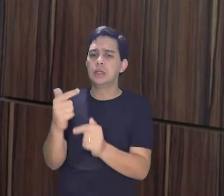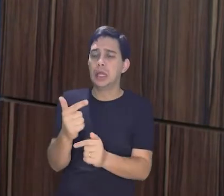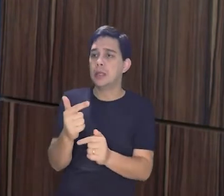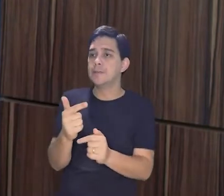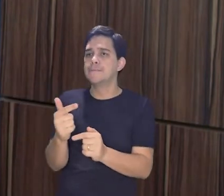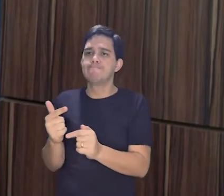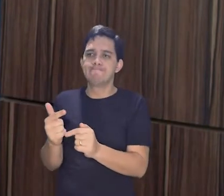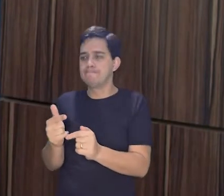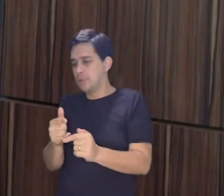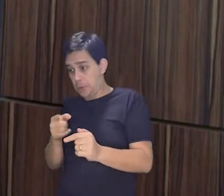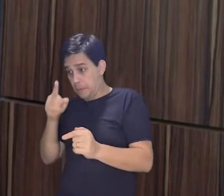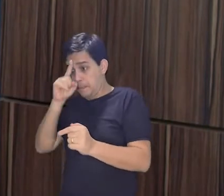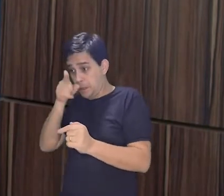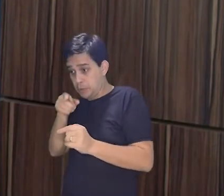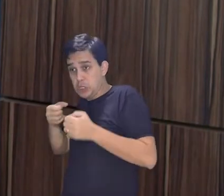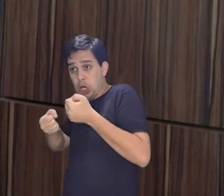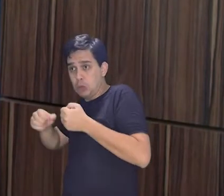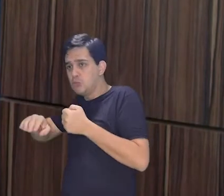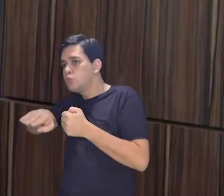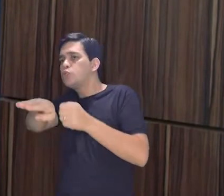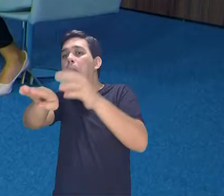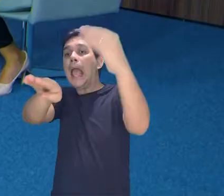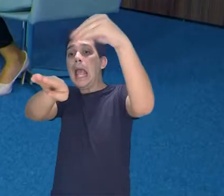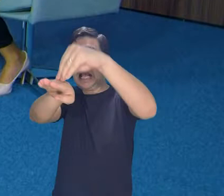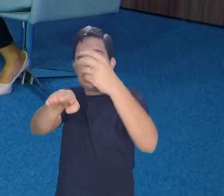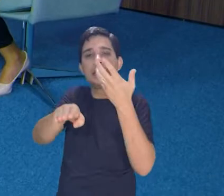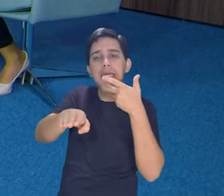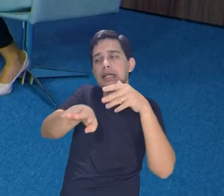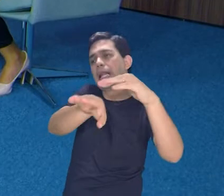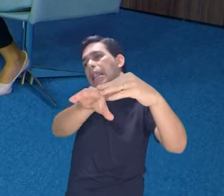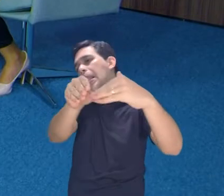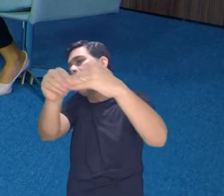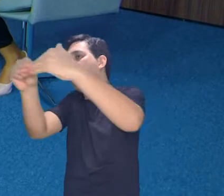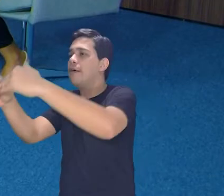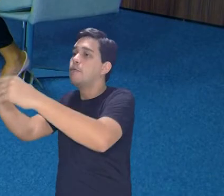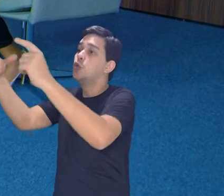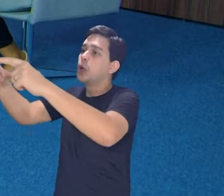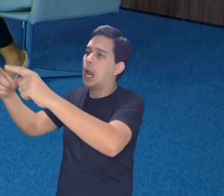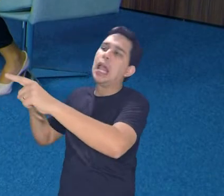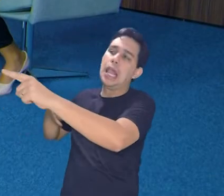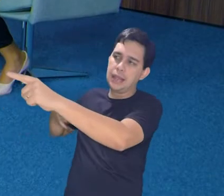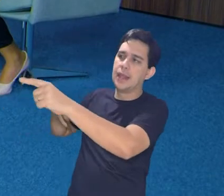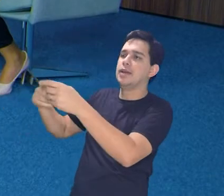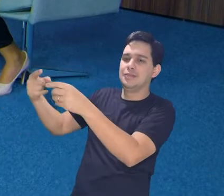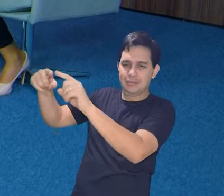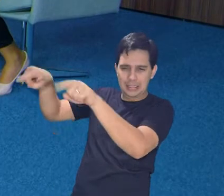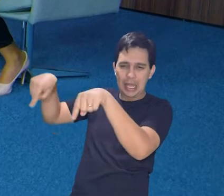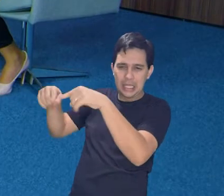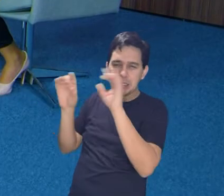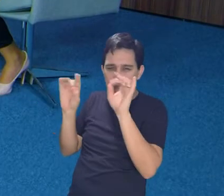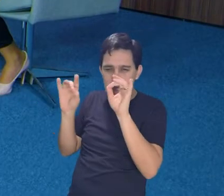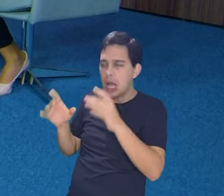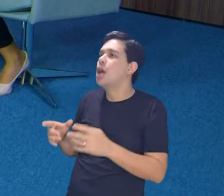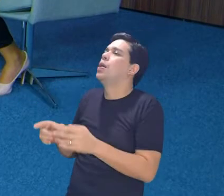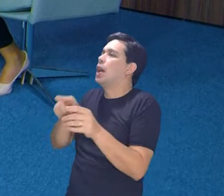se encontra. O NUDECA também faz uma avaliação técnica das peças do processo e muitas vezes eles emitem uma opinião